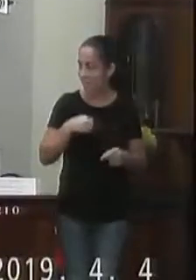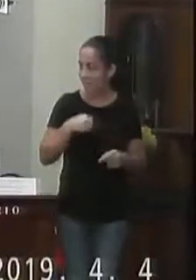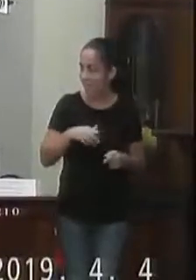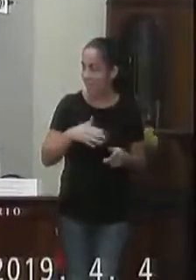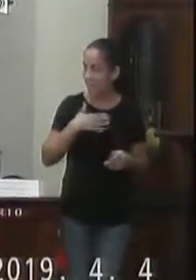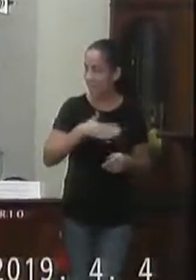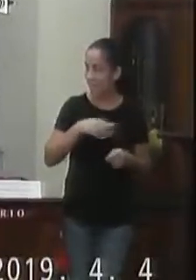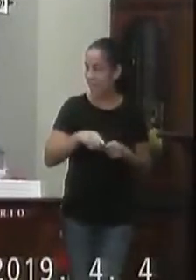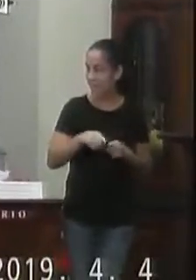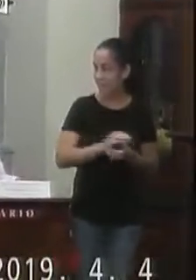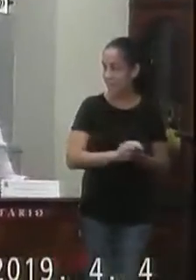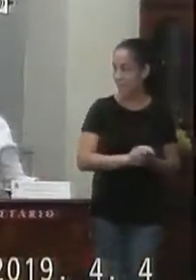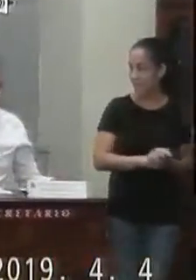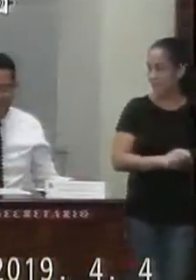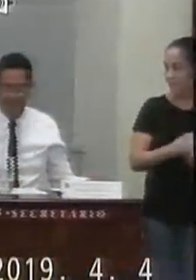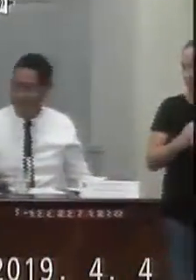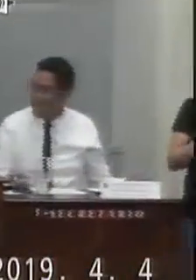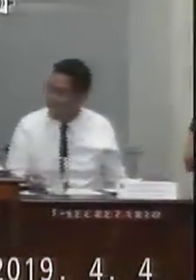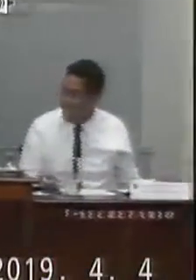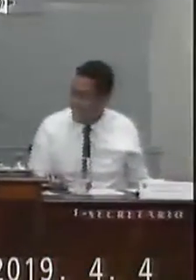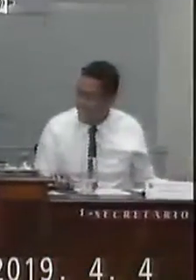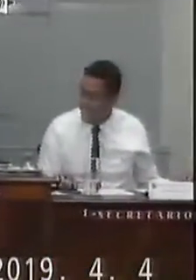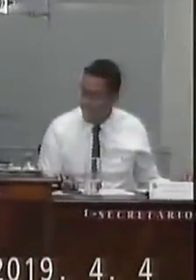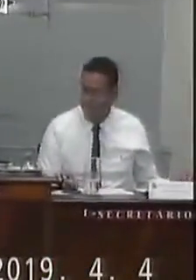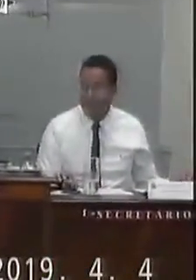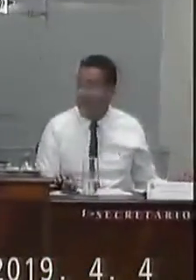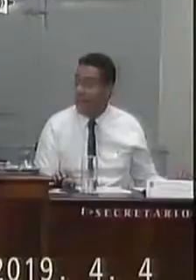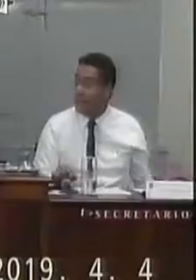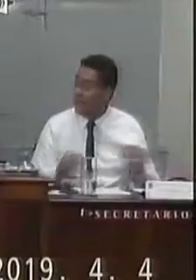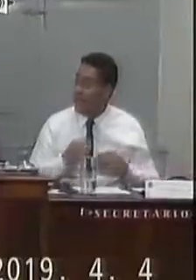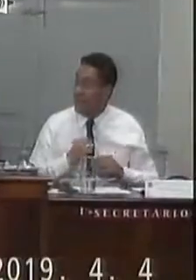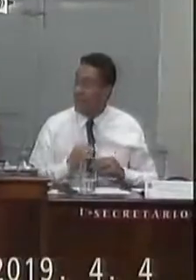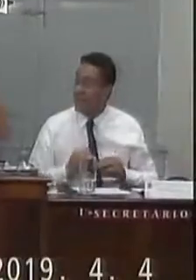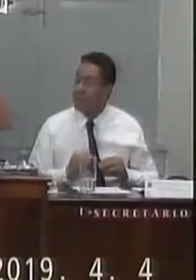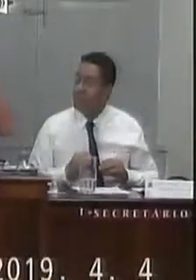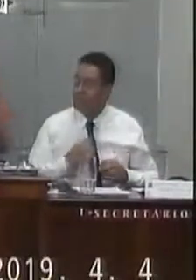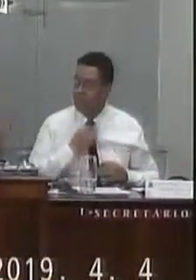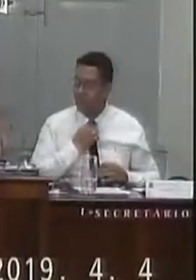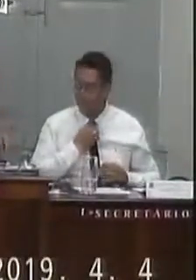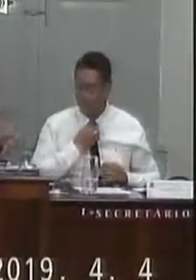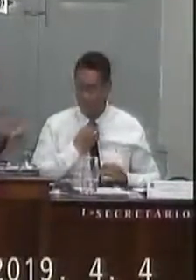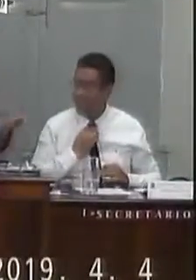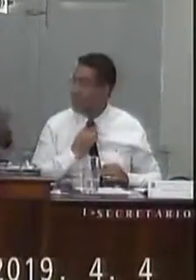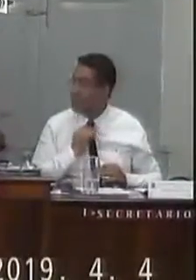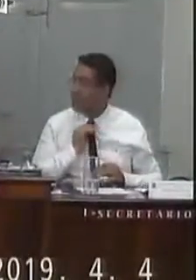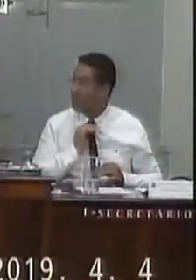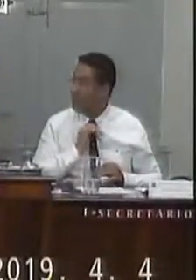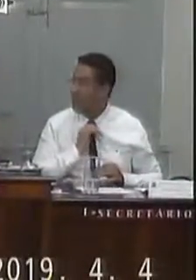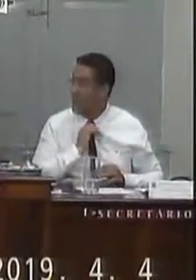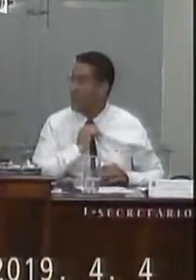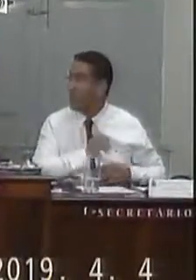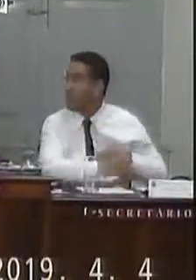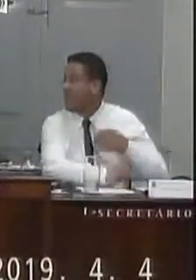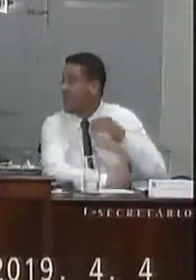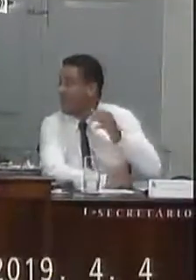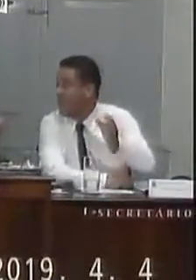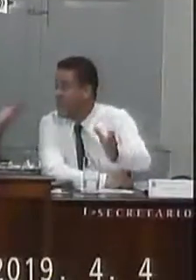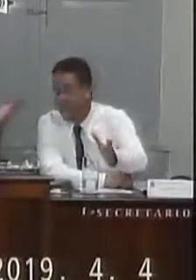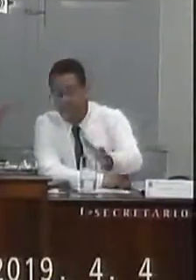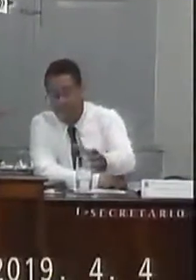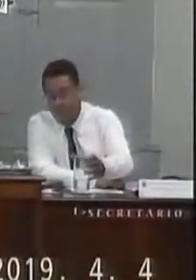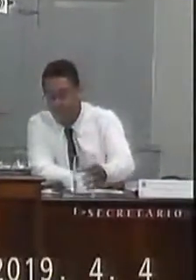me manifestar, porque é um momento importante em que o país atravessa uma situação muito difícil, a